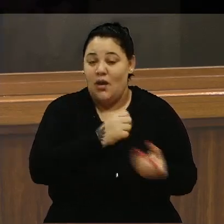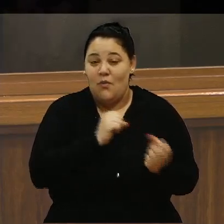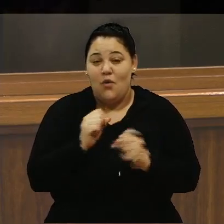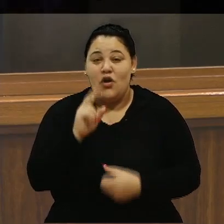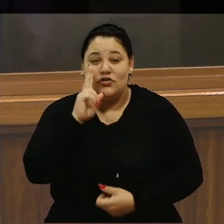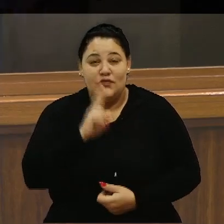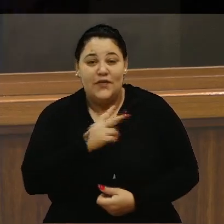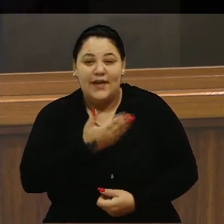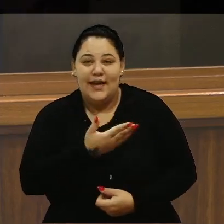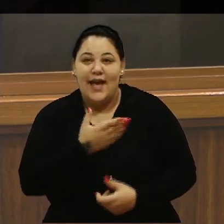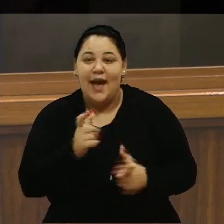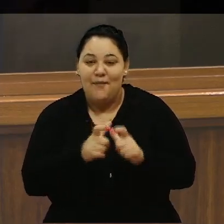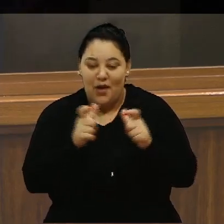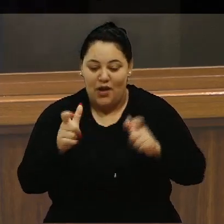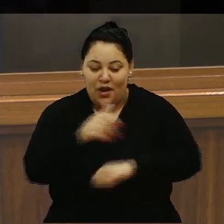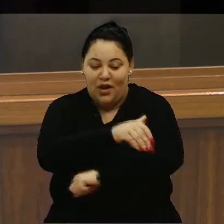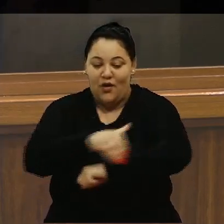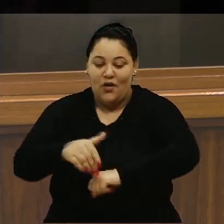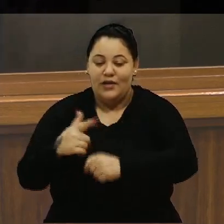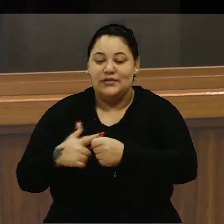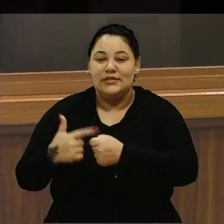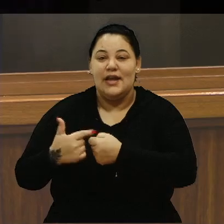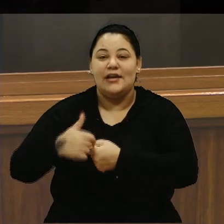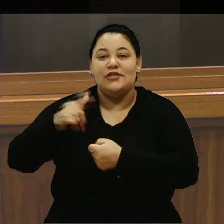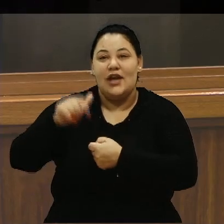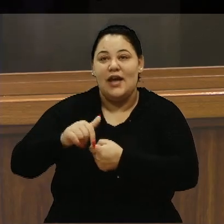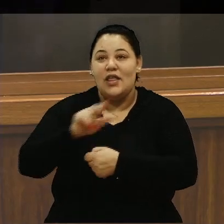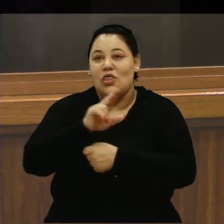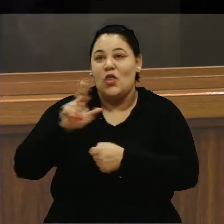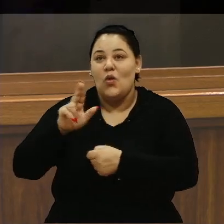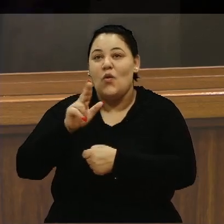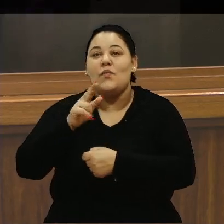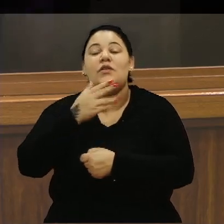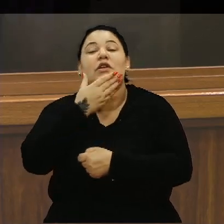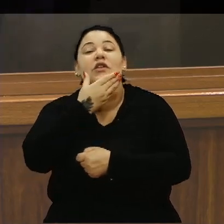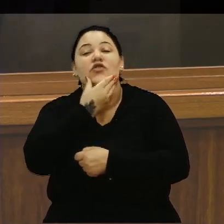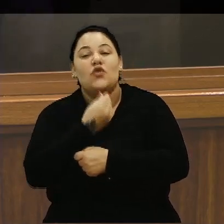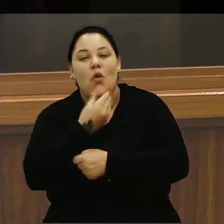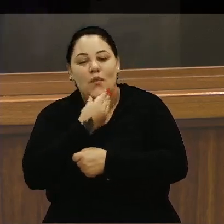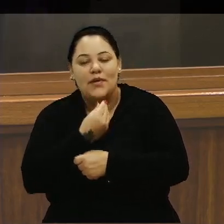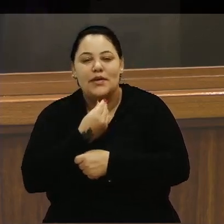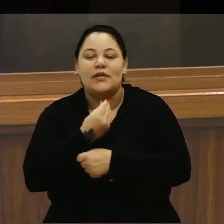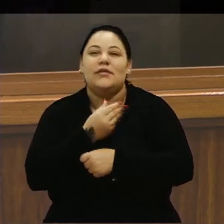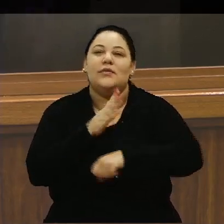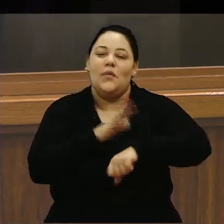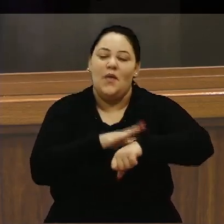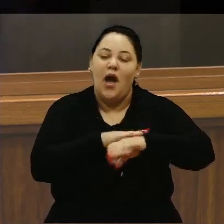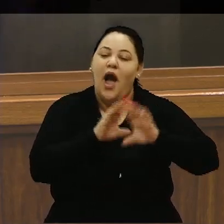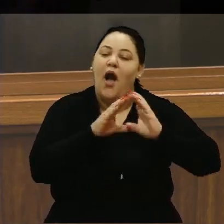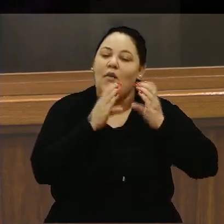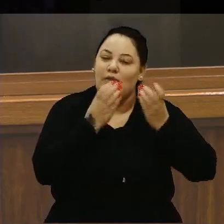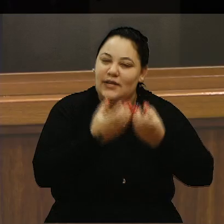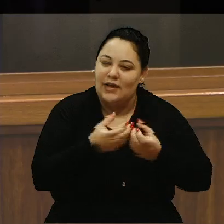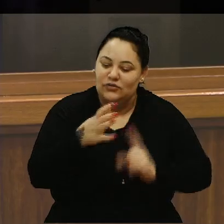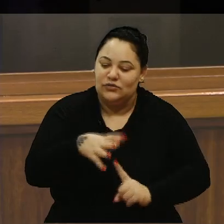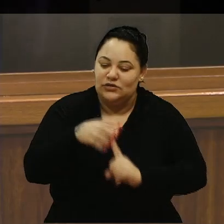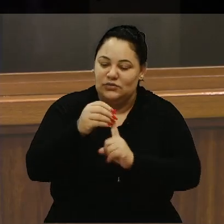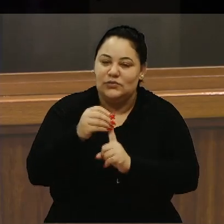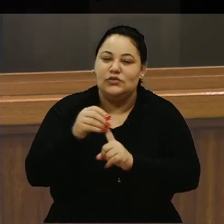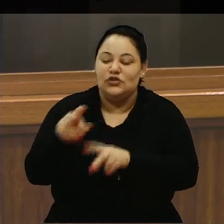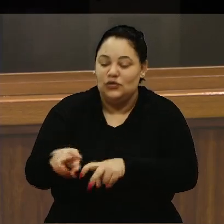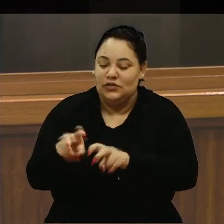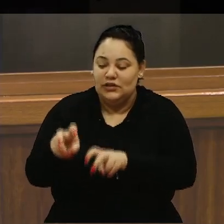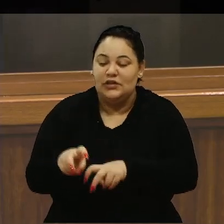da cidade são de nomes de homens, quando nas comunidades, principalmente no interior, geralmente é